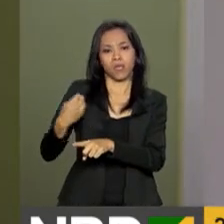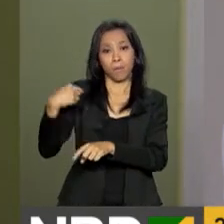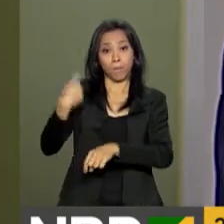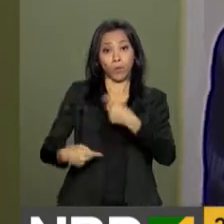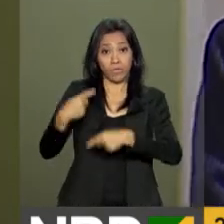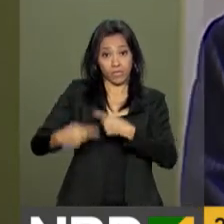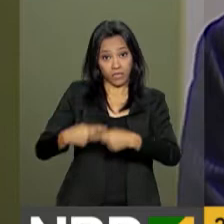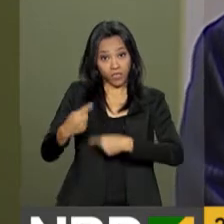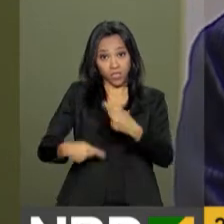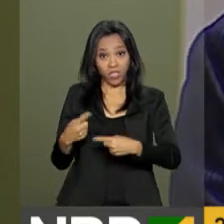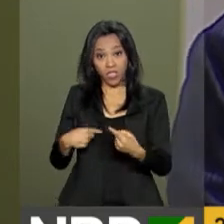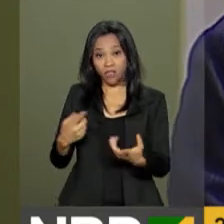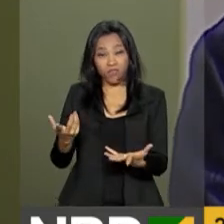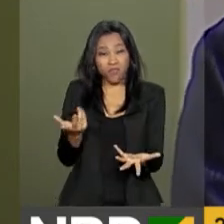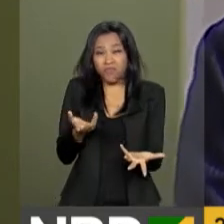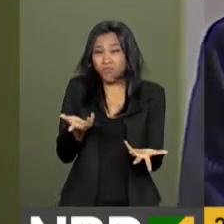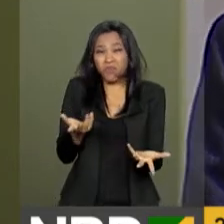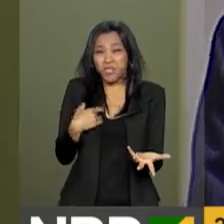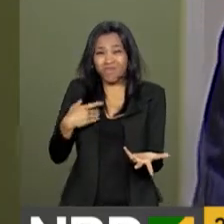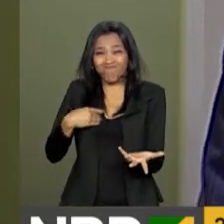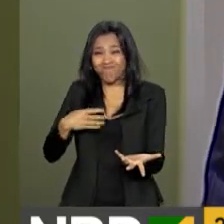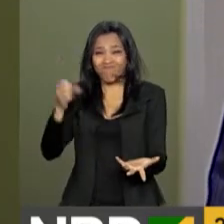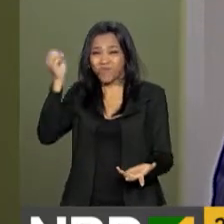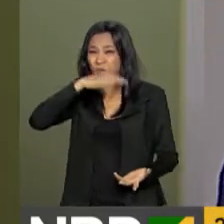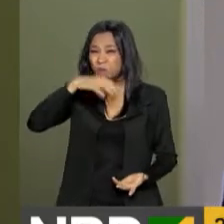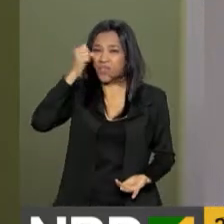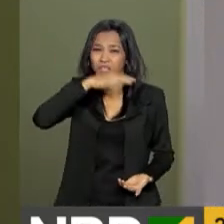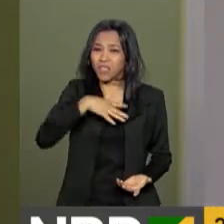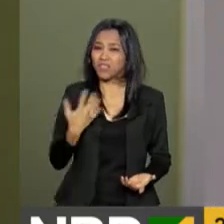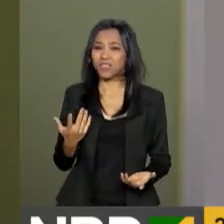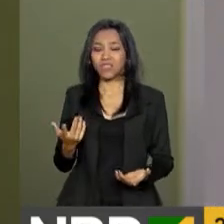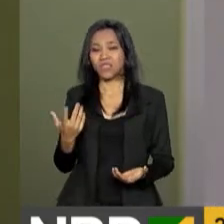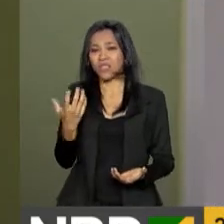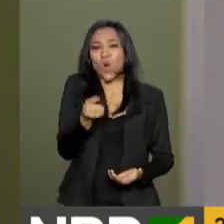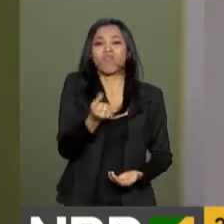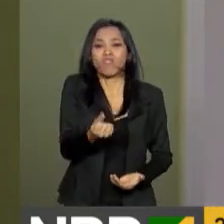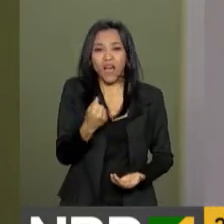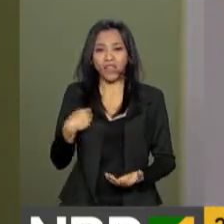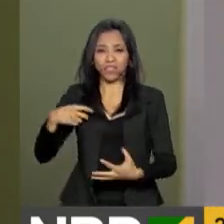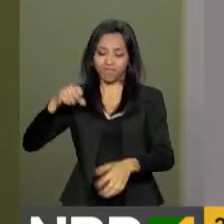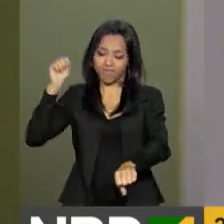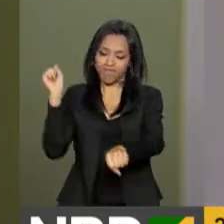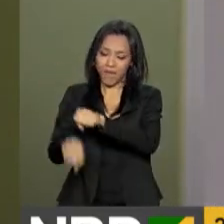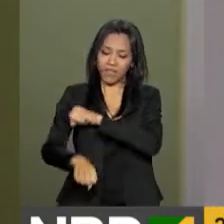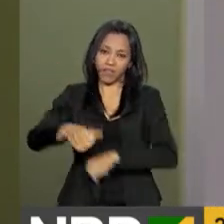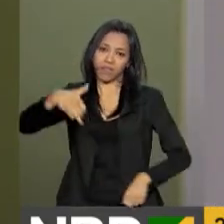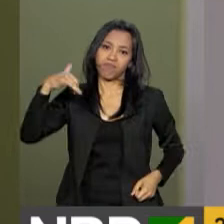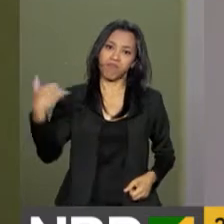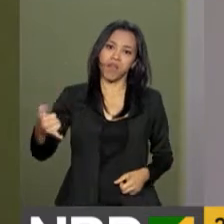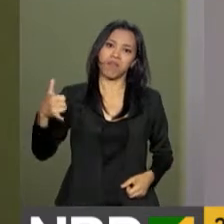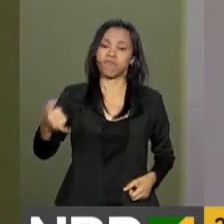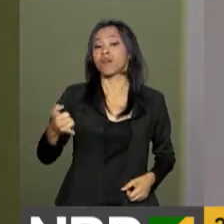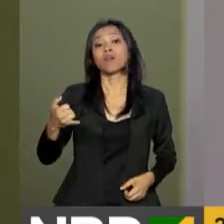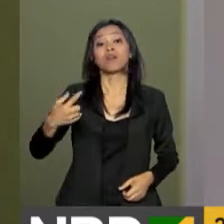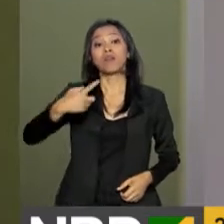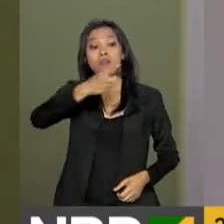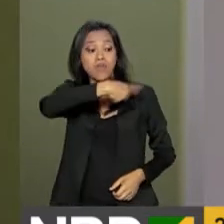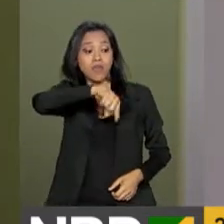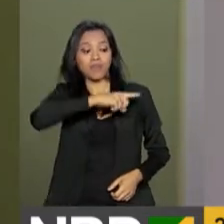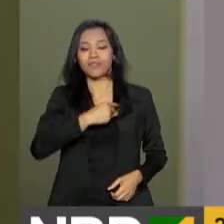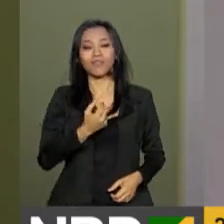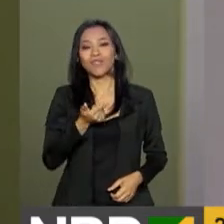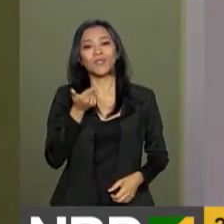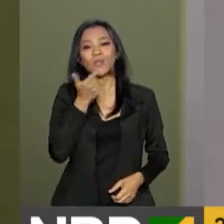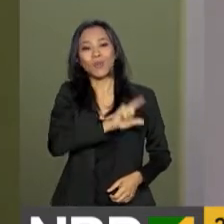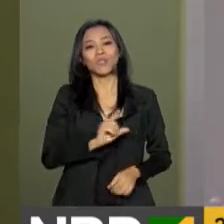brutalmente covardemente interrompida mas seus assassinos não conseguiram